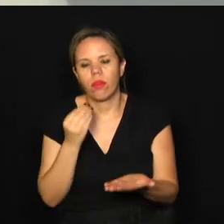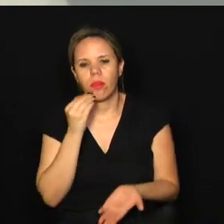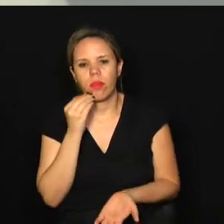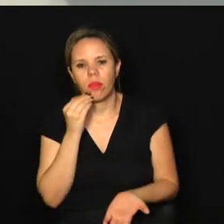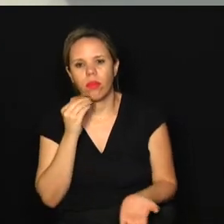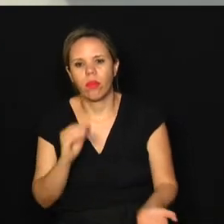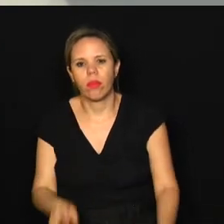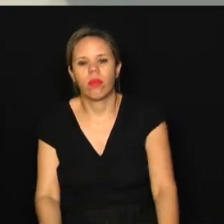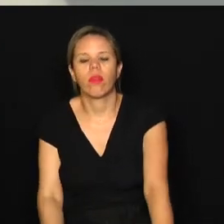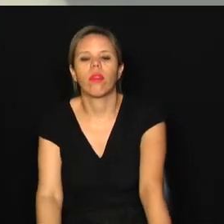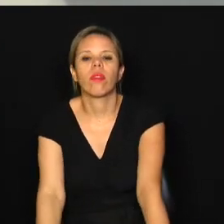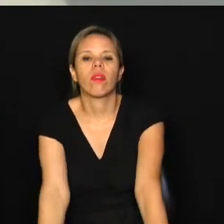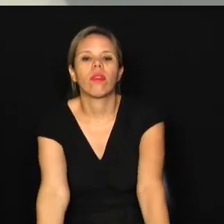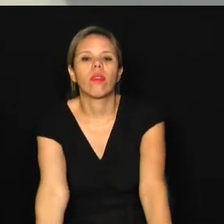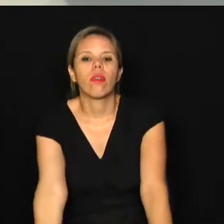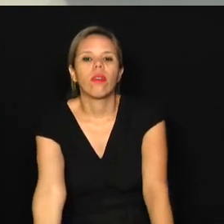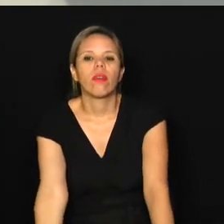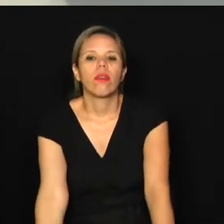oportunidade.